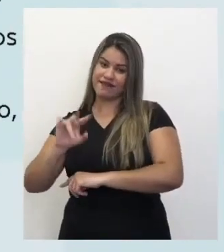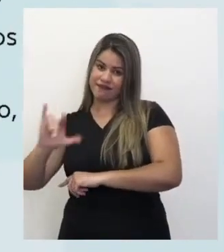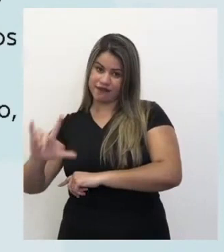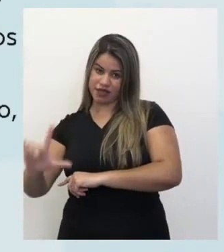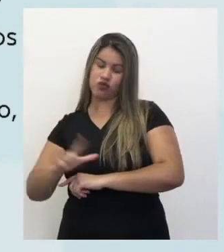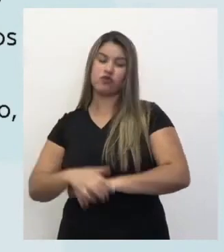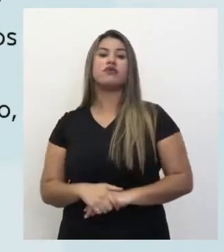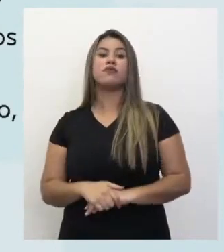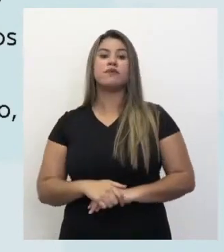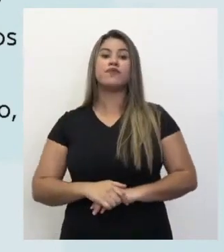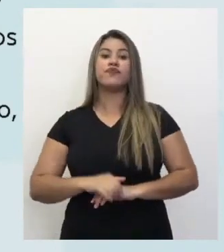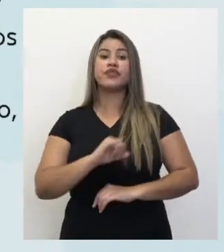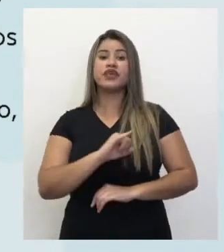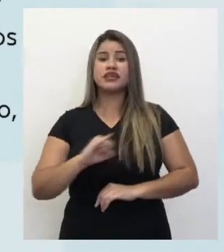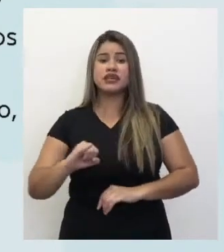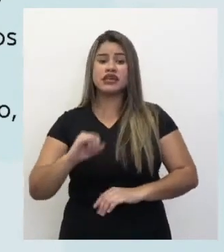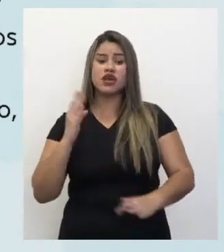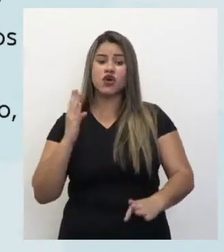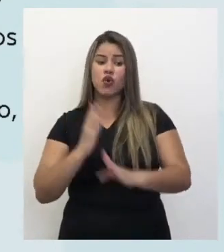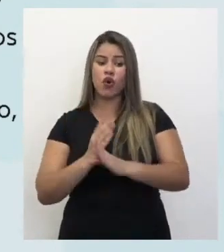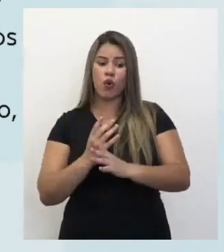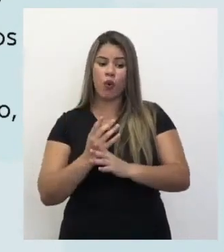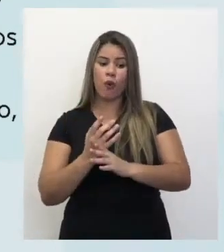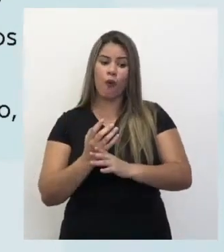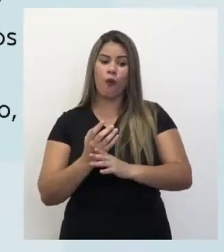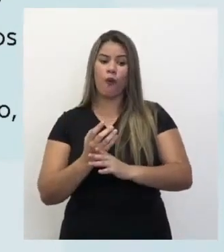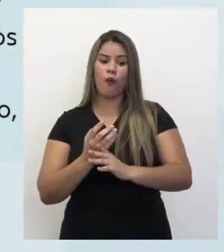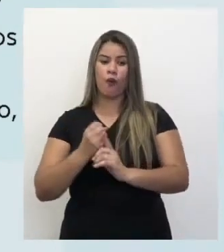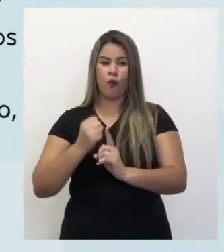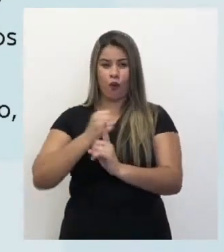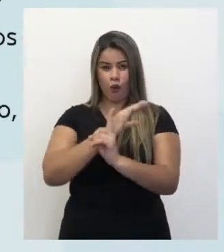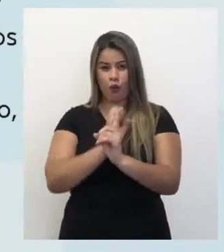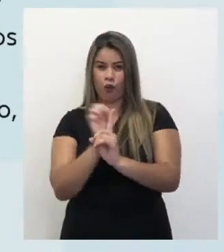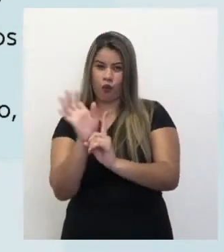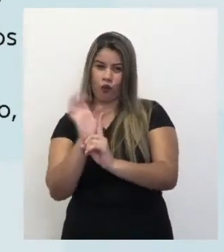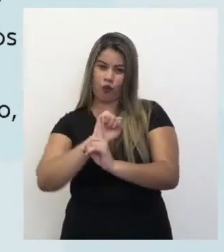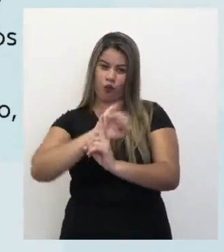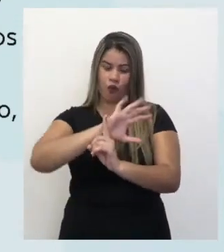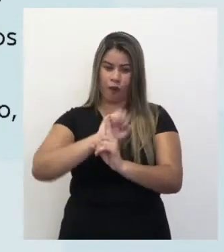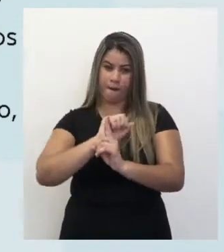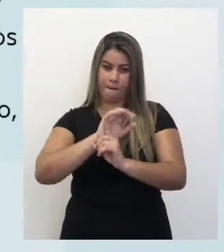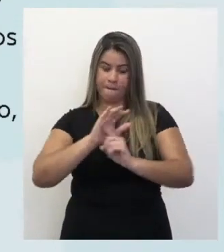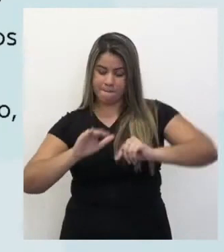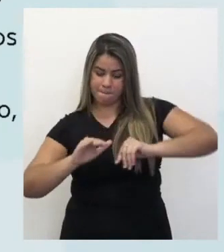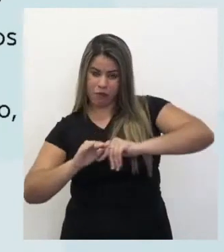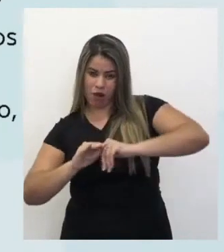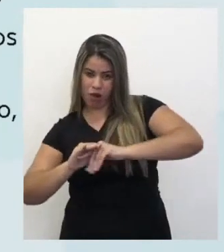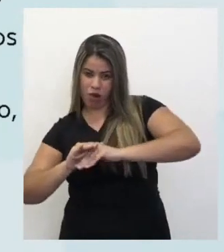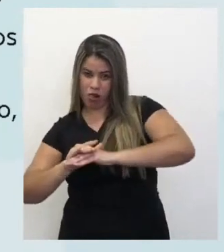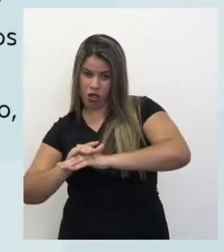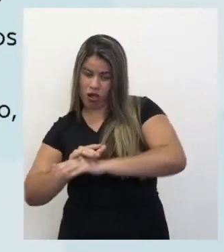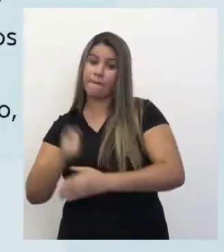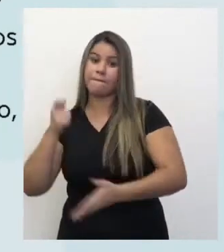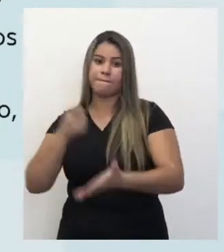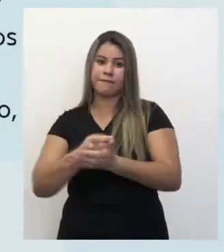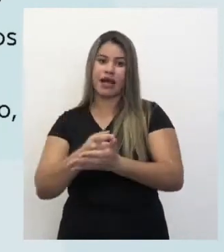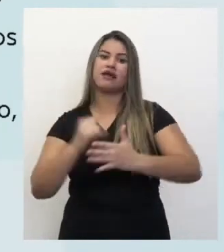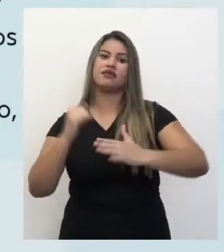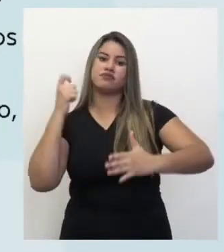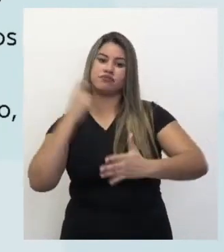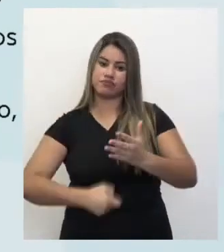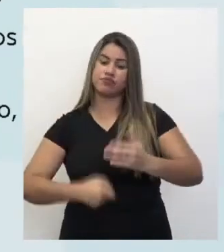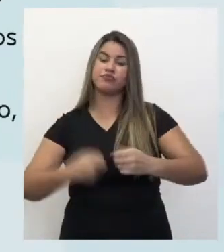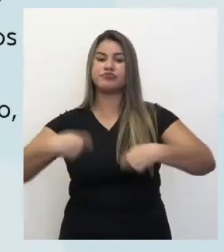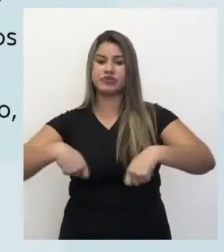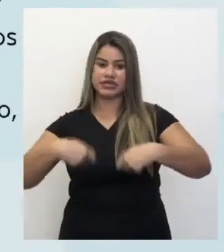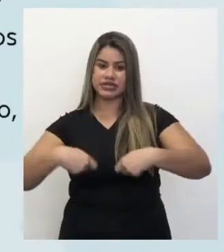você pegar ali trigo e quiser moer esse trigo no moinho, você tem que pagar uma taxa. Geralmente